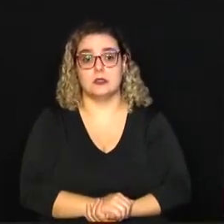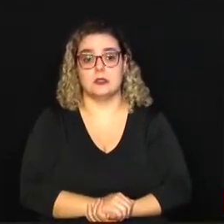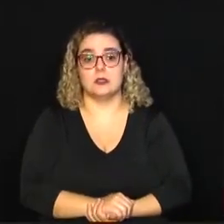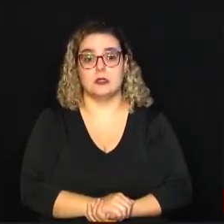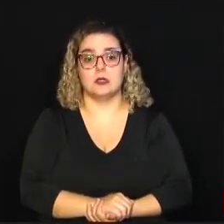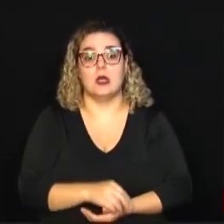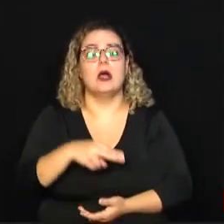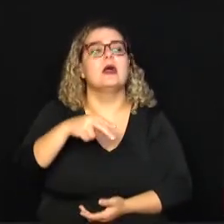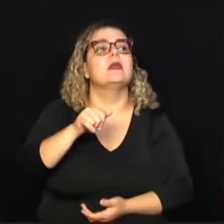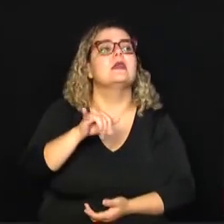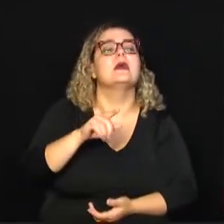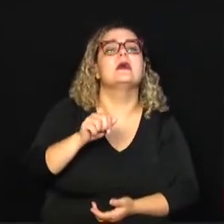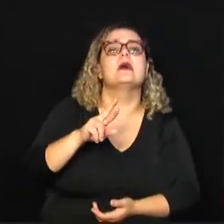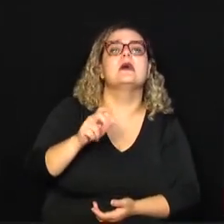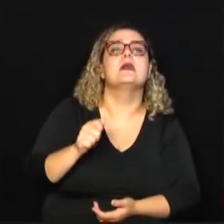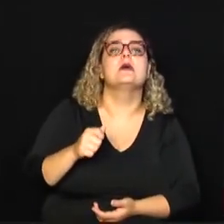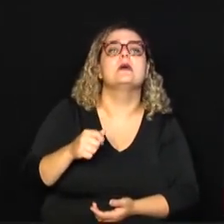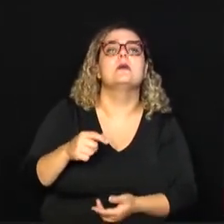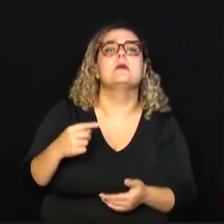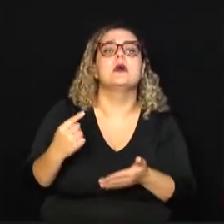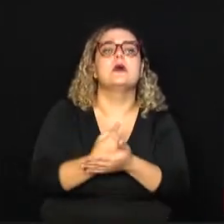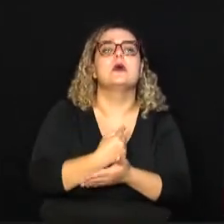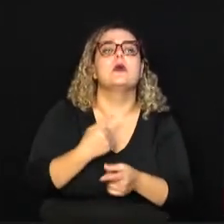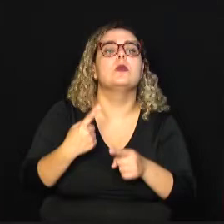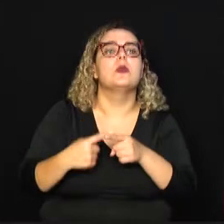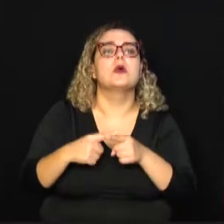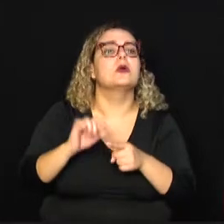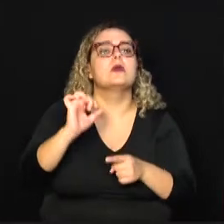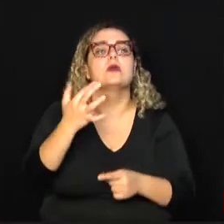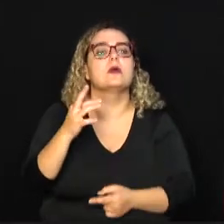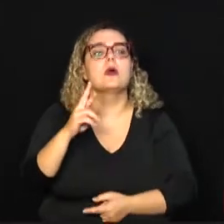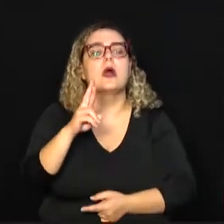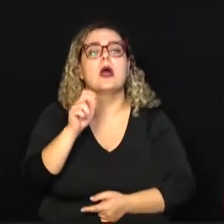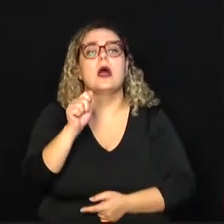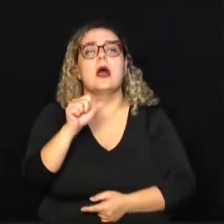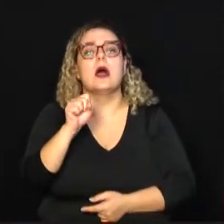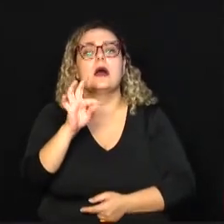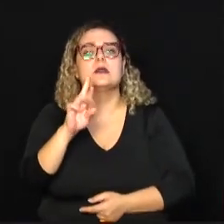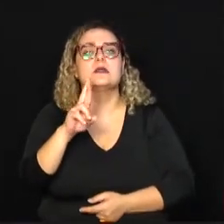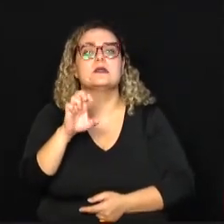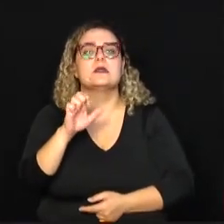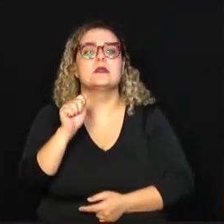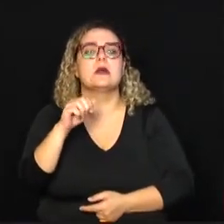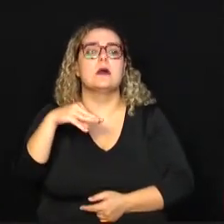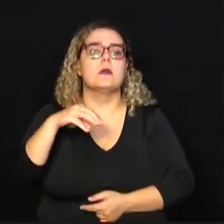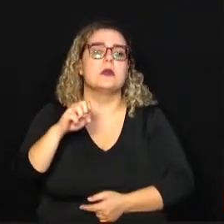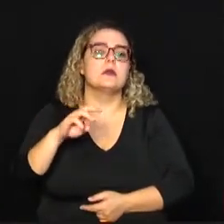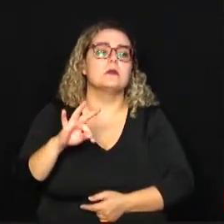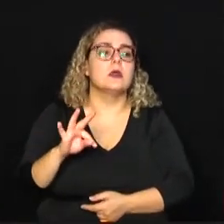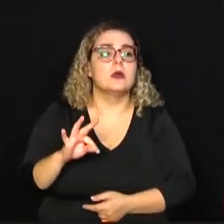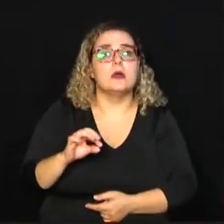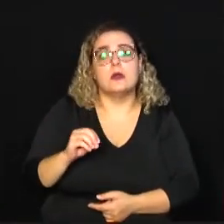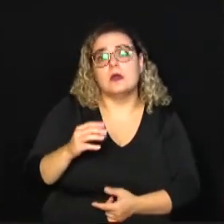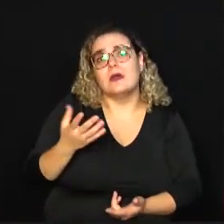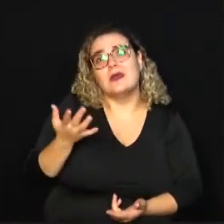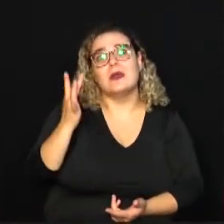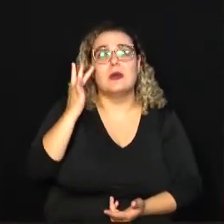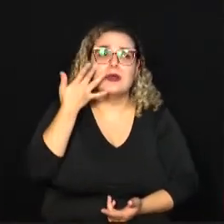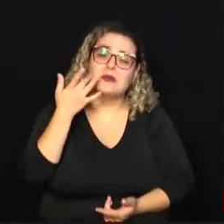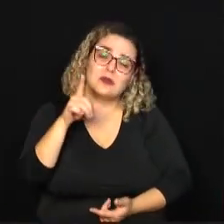não testou, não aconteceu rastreamento em massa, testagem mais maciça. Eu acho que foi uma questão de uma